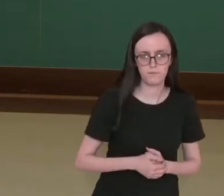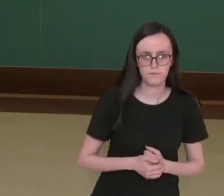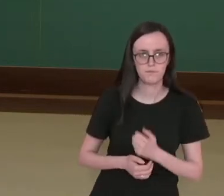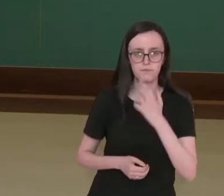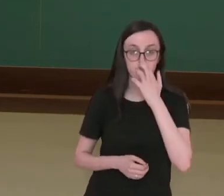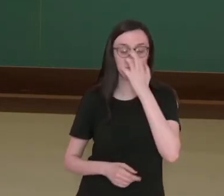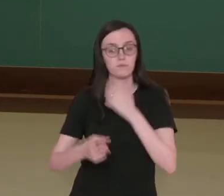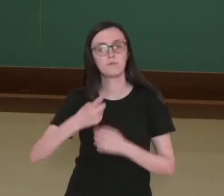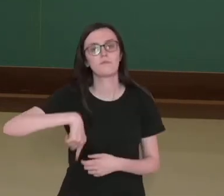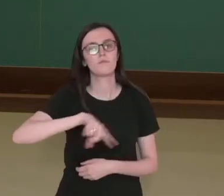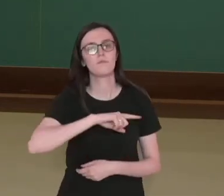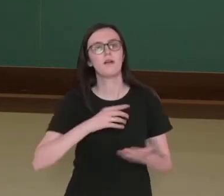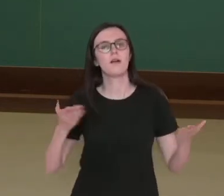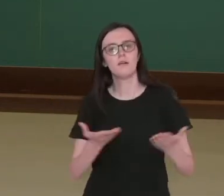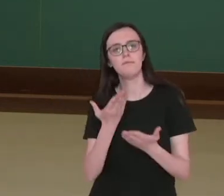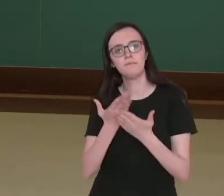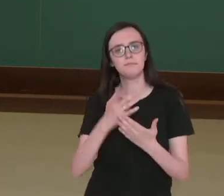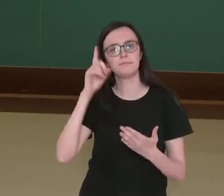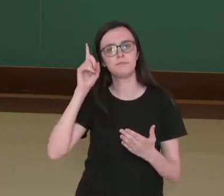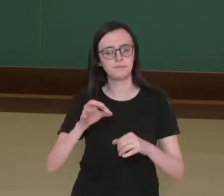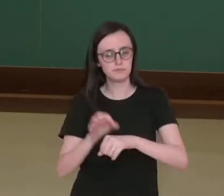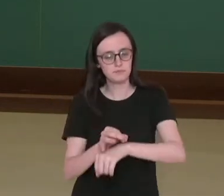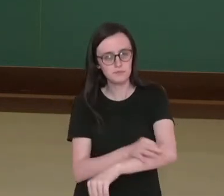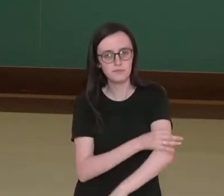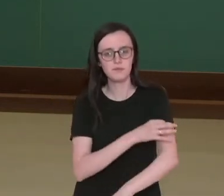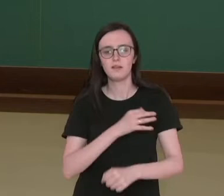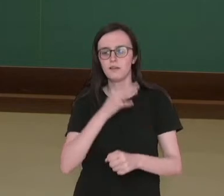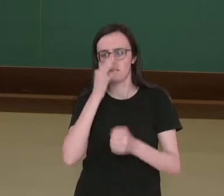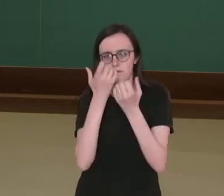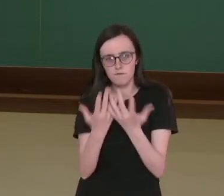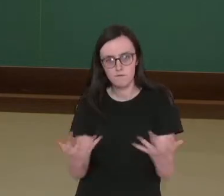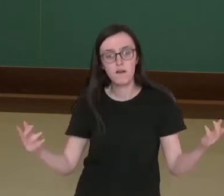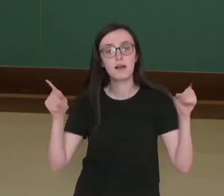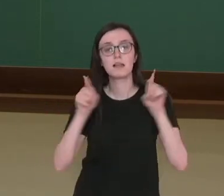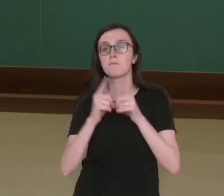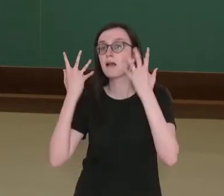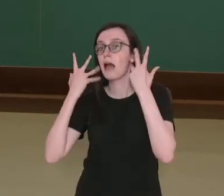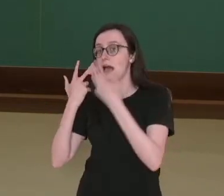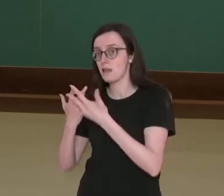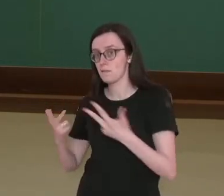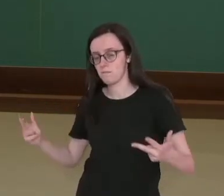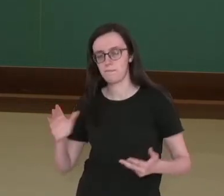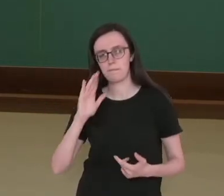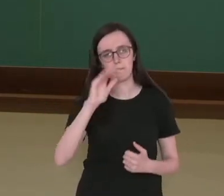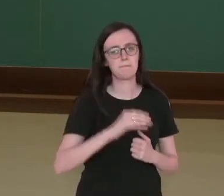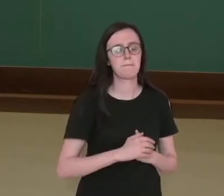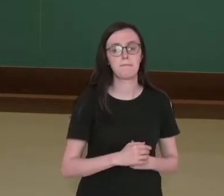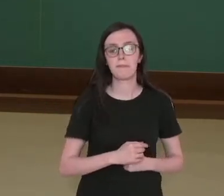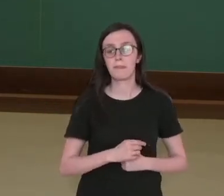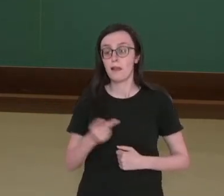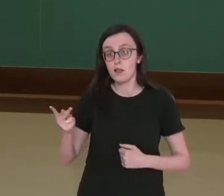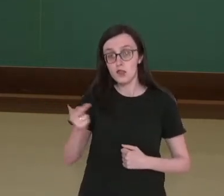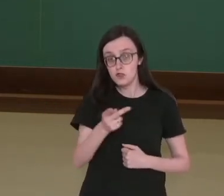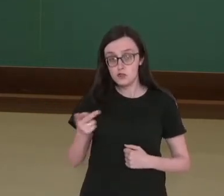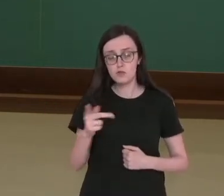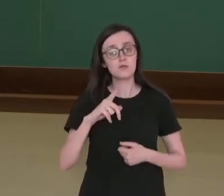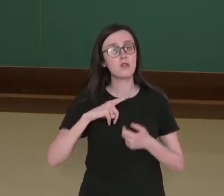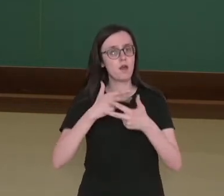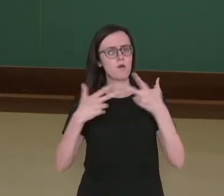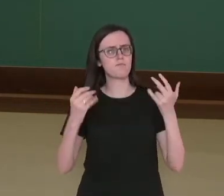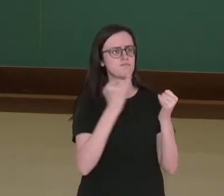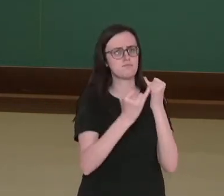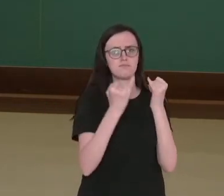Olha, agora nós vamos ver a célula vegetal e a célula animal. Elas têm muitas coisas em comum, né?